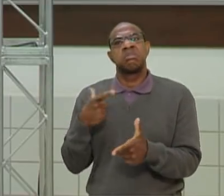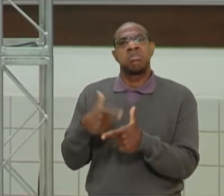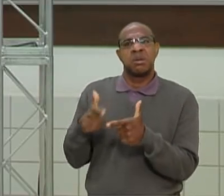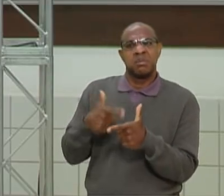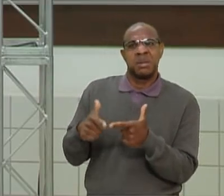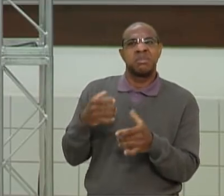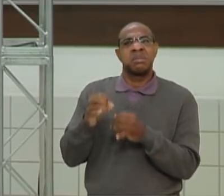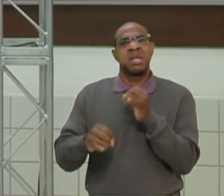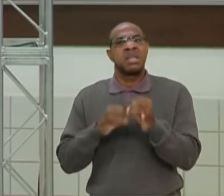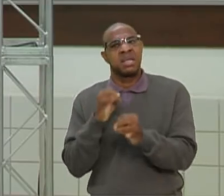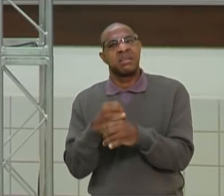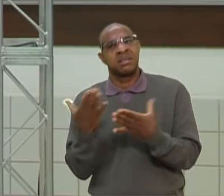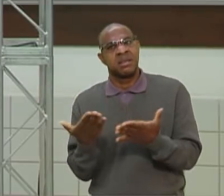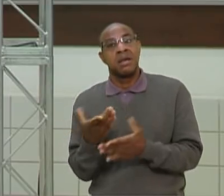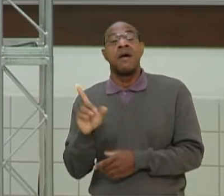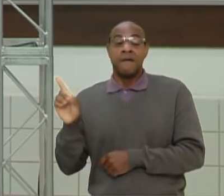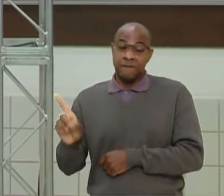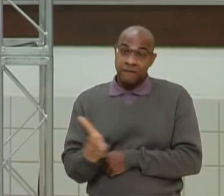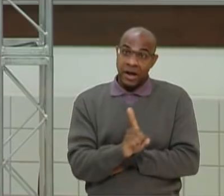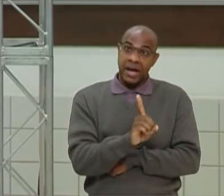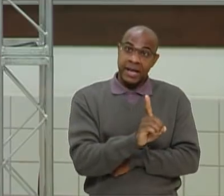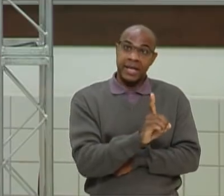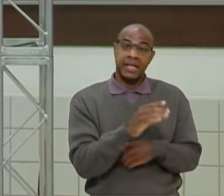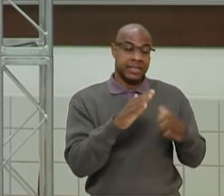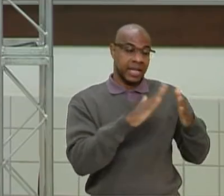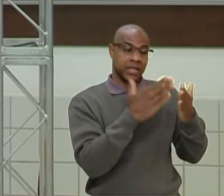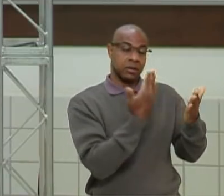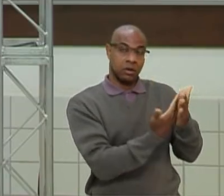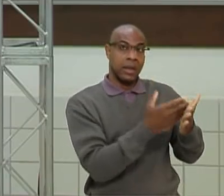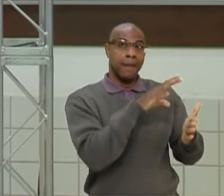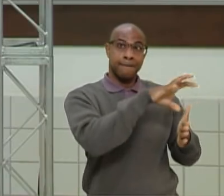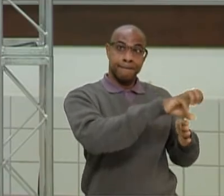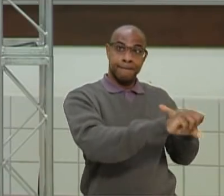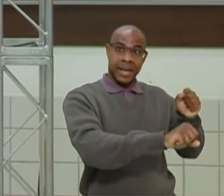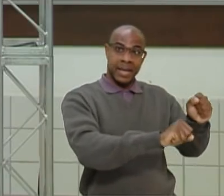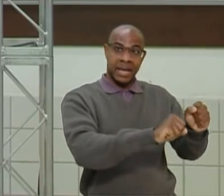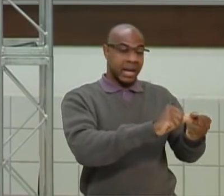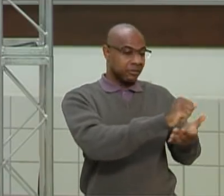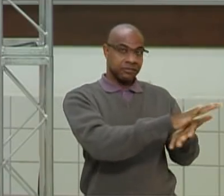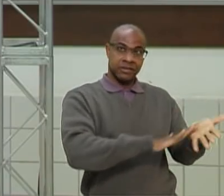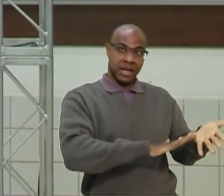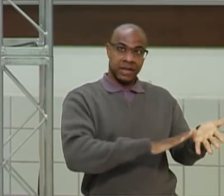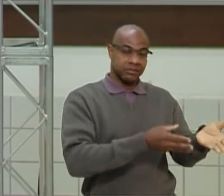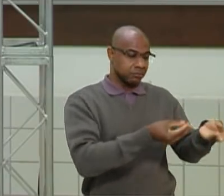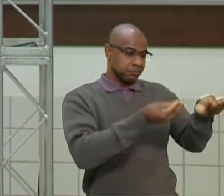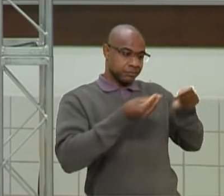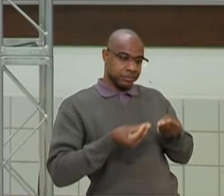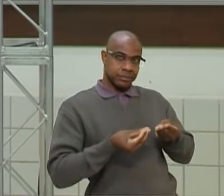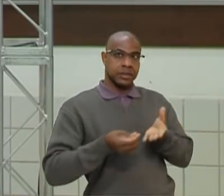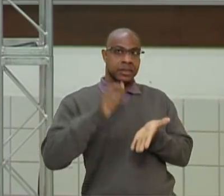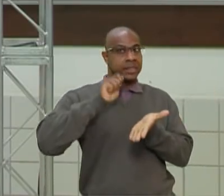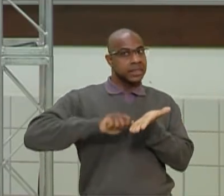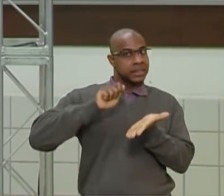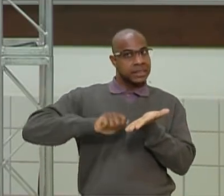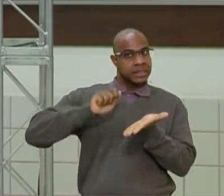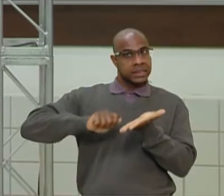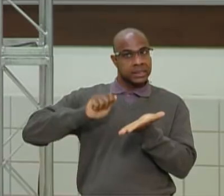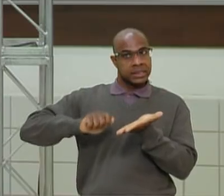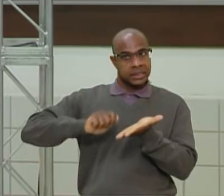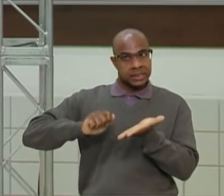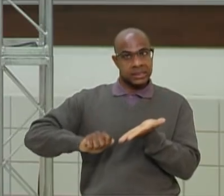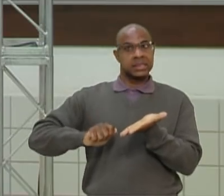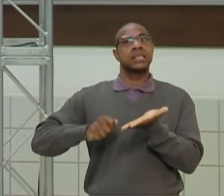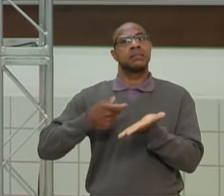ainda de internet, vai até a escola, pega a atividade que os professores prepararam, a direção preparou, que a gente mandou